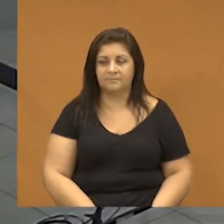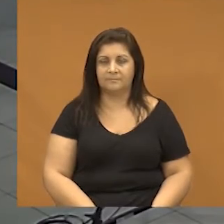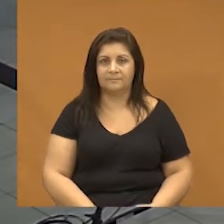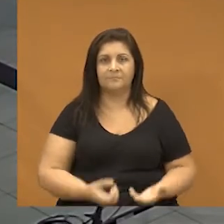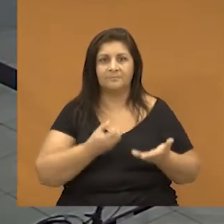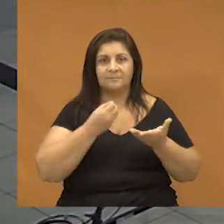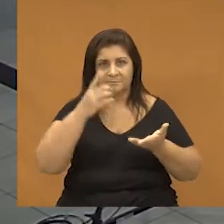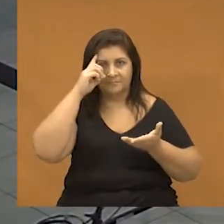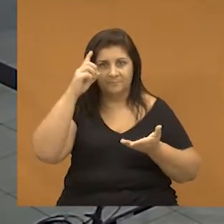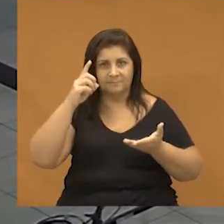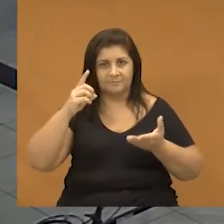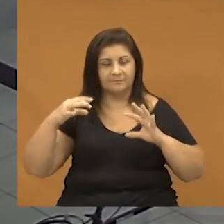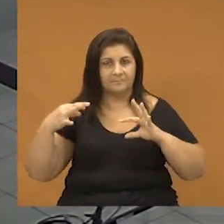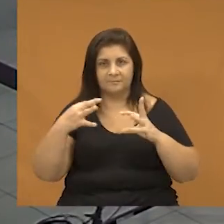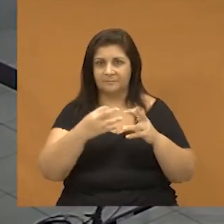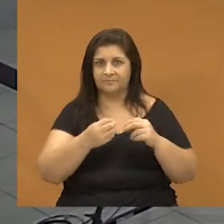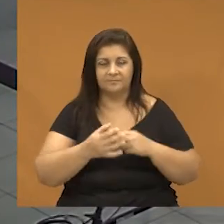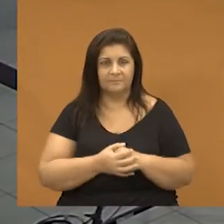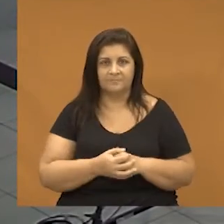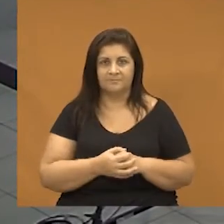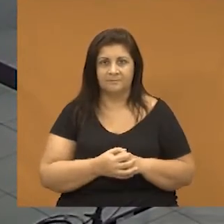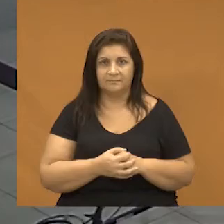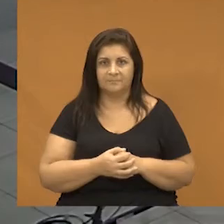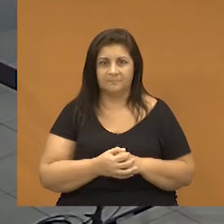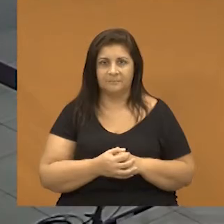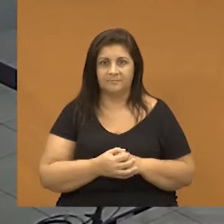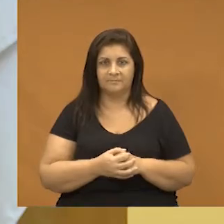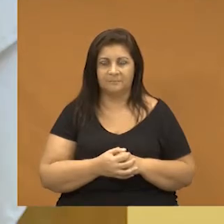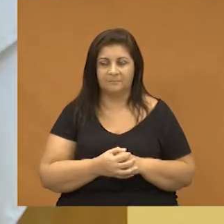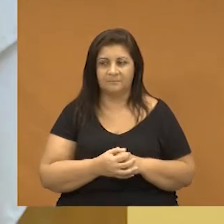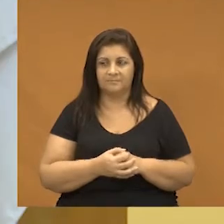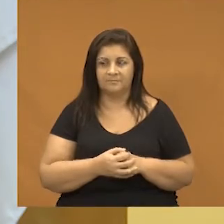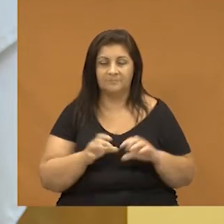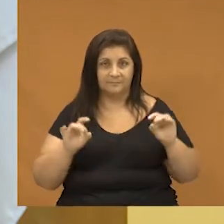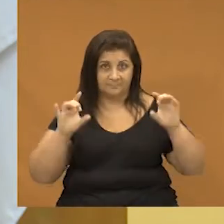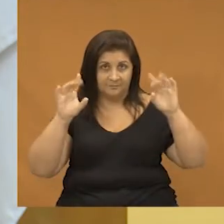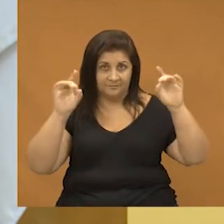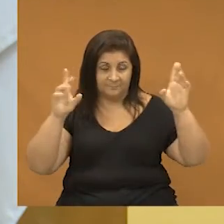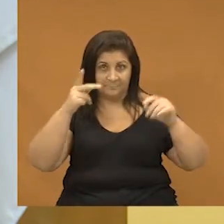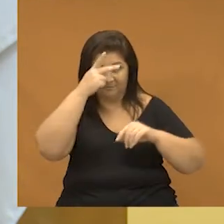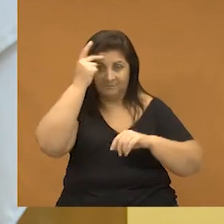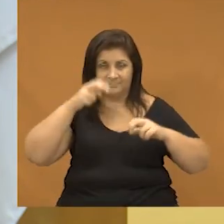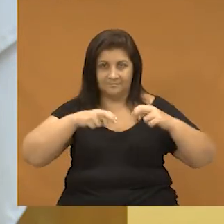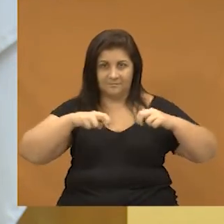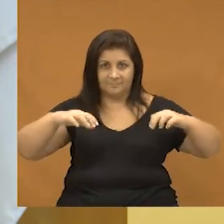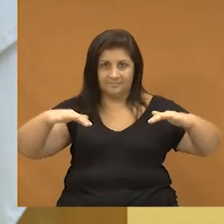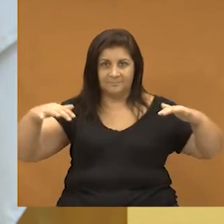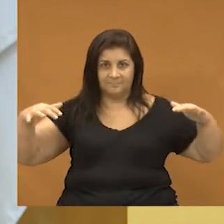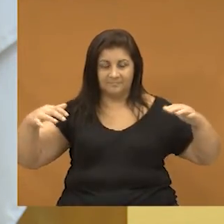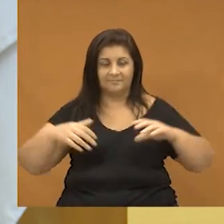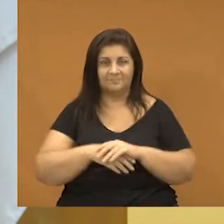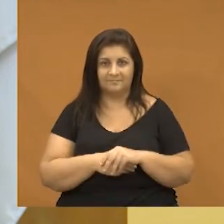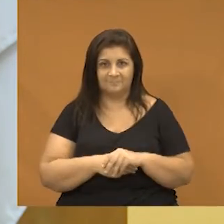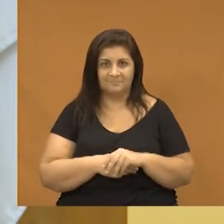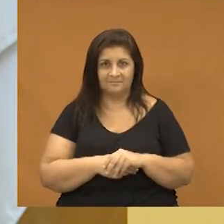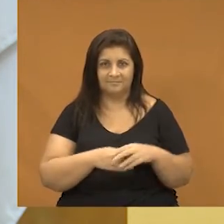Bom dia a todos. Bom dia aqui, especial o pessoal que está aqui na galeria, que se encontra na galeria, pessoal do